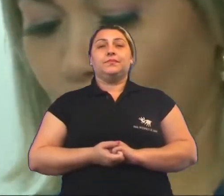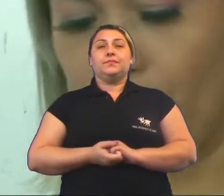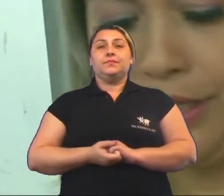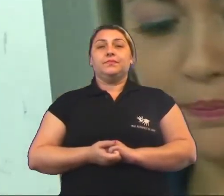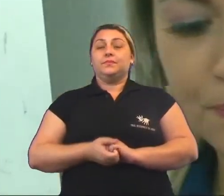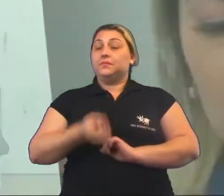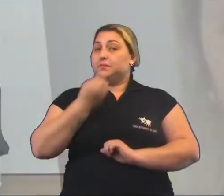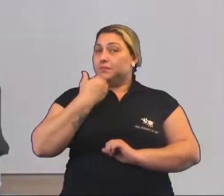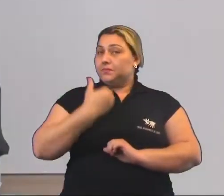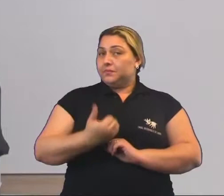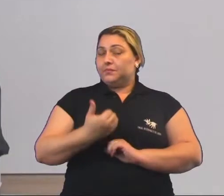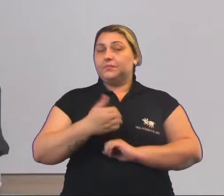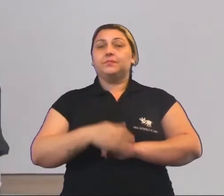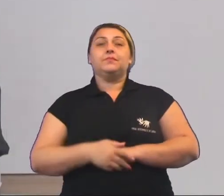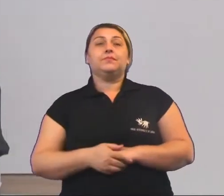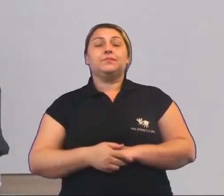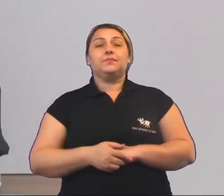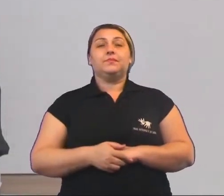Muito bem.